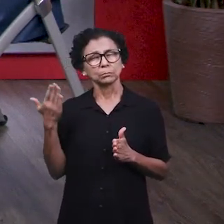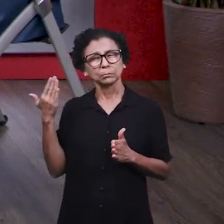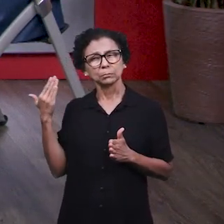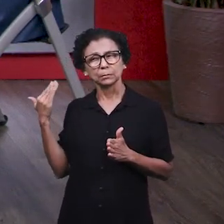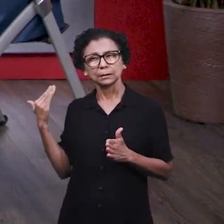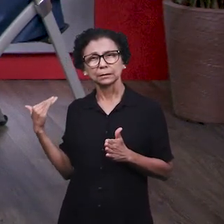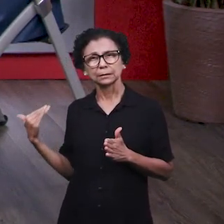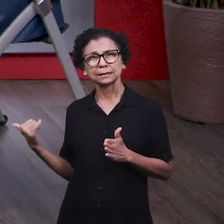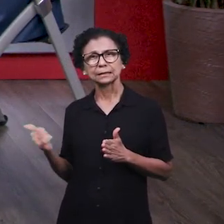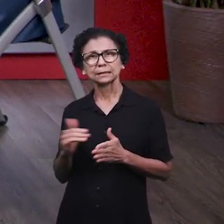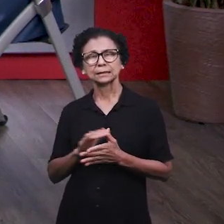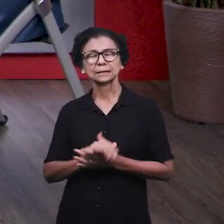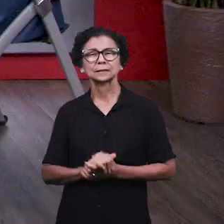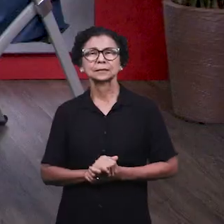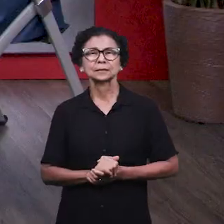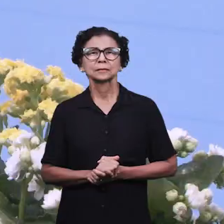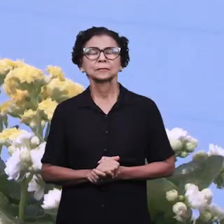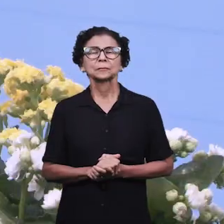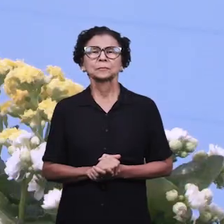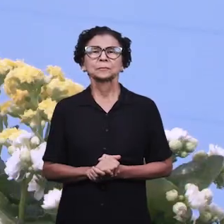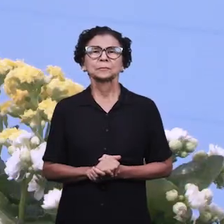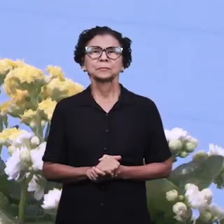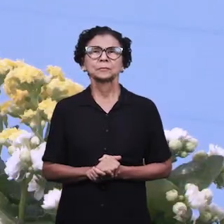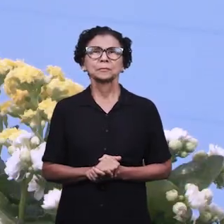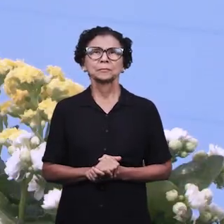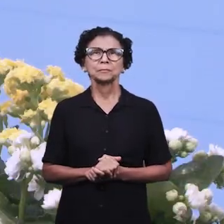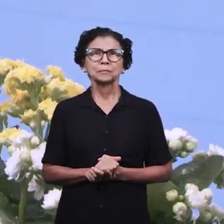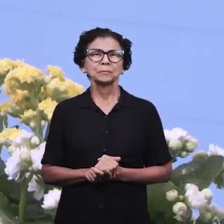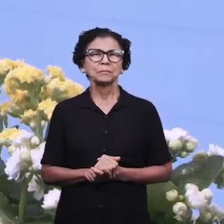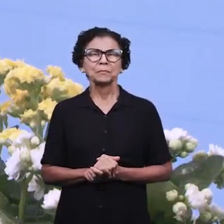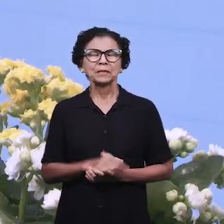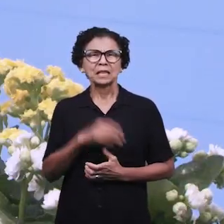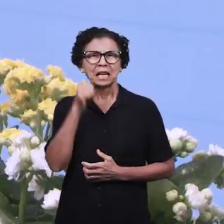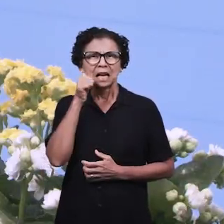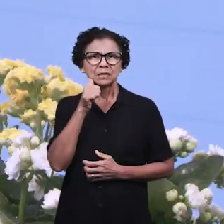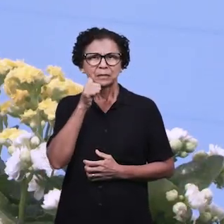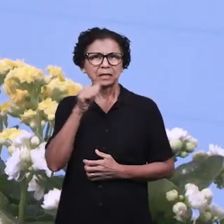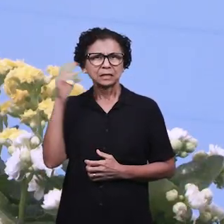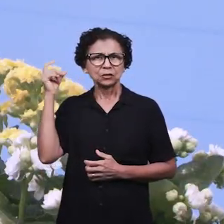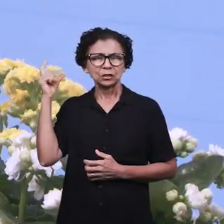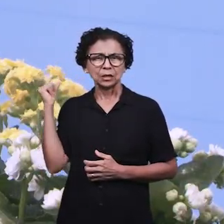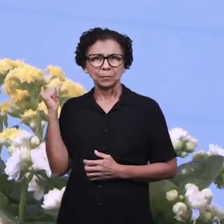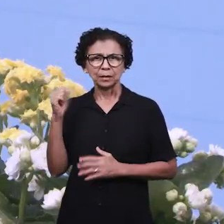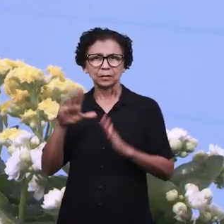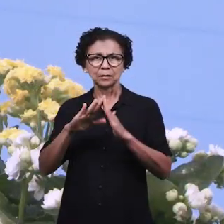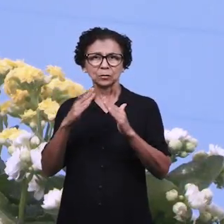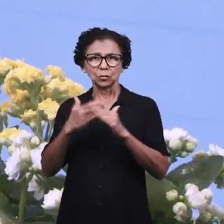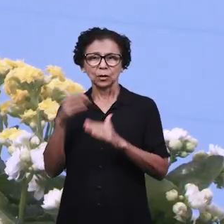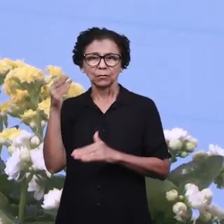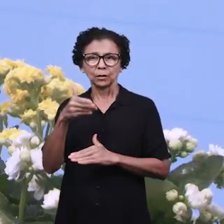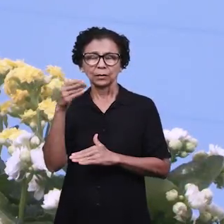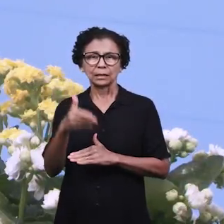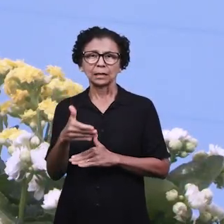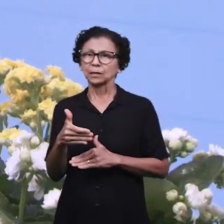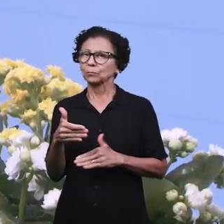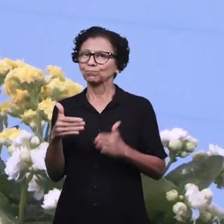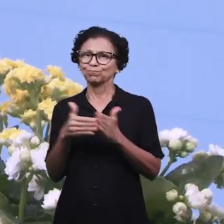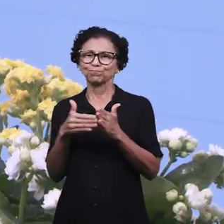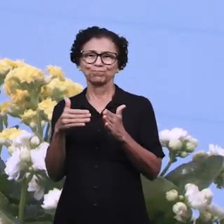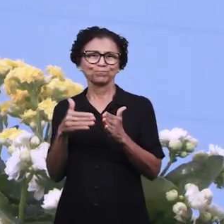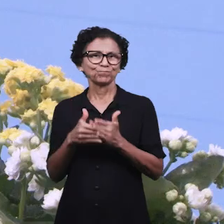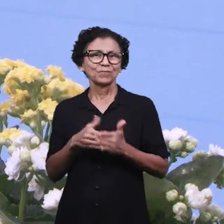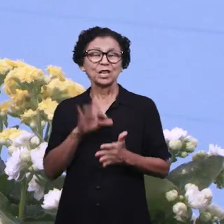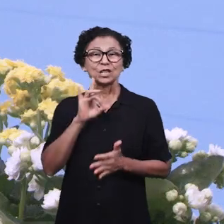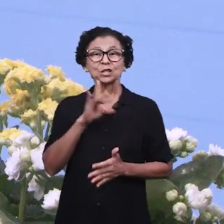em 1827, as meninas não podiam frequentar a escola, só os meninos. Que